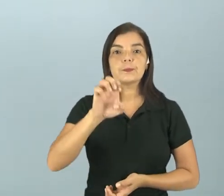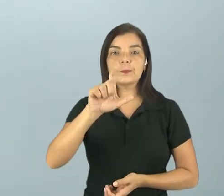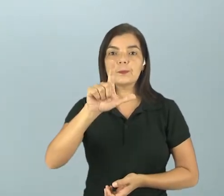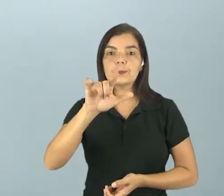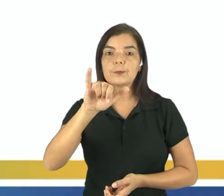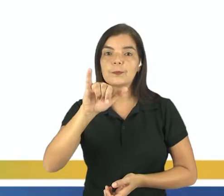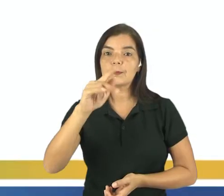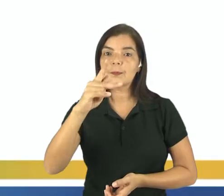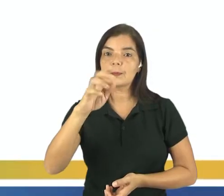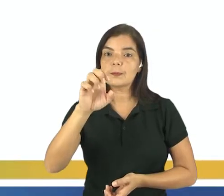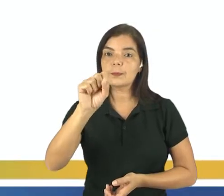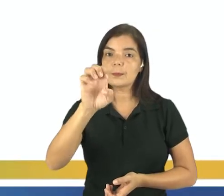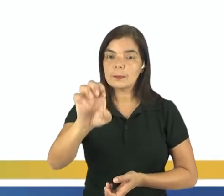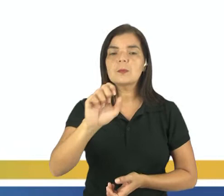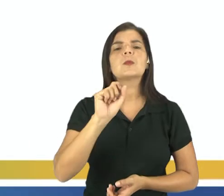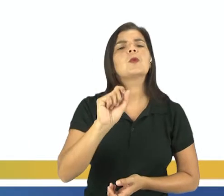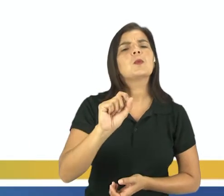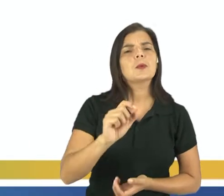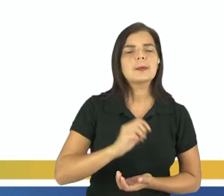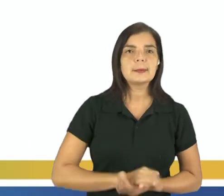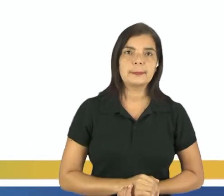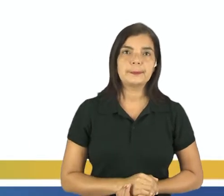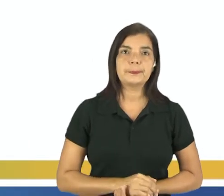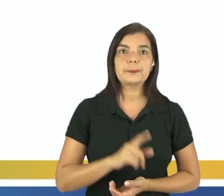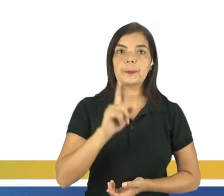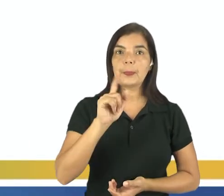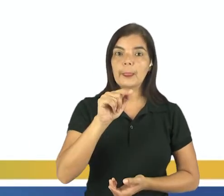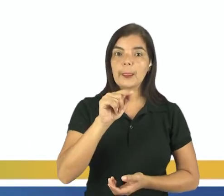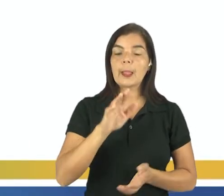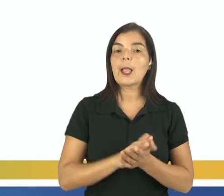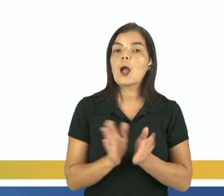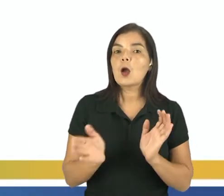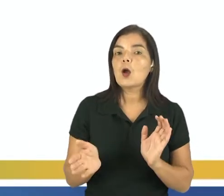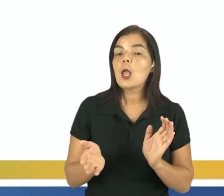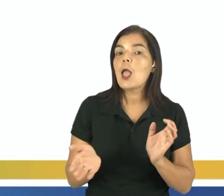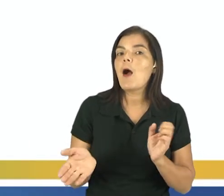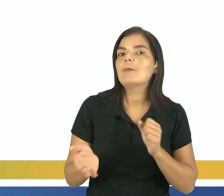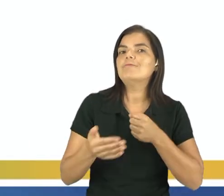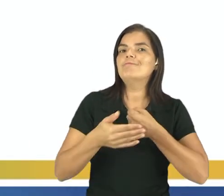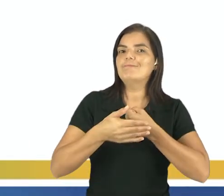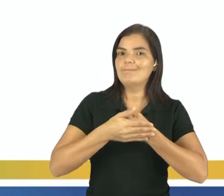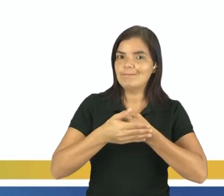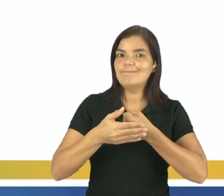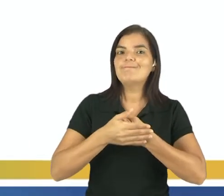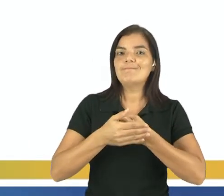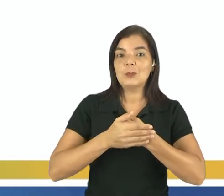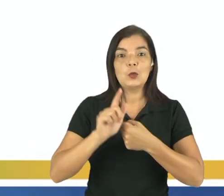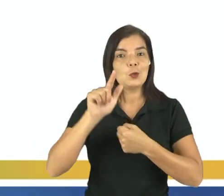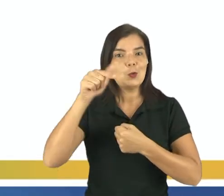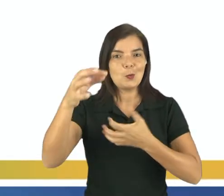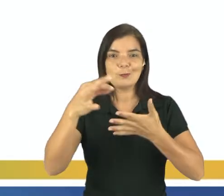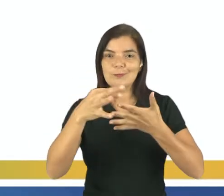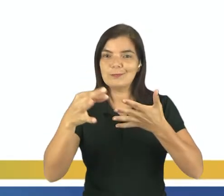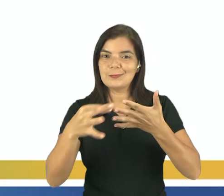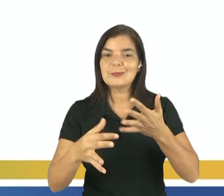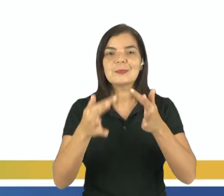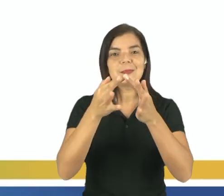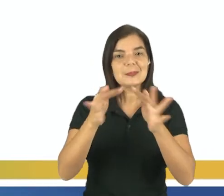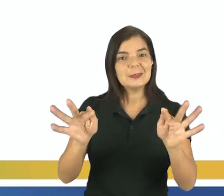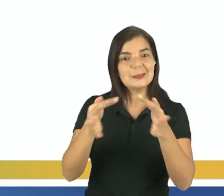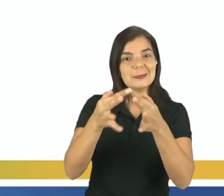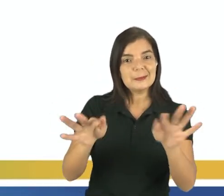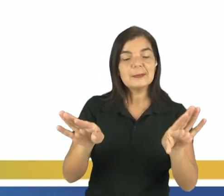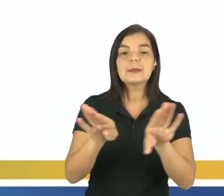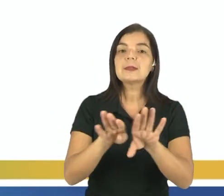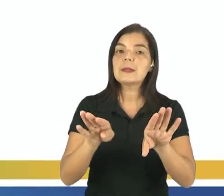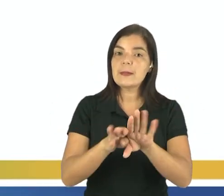O próximo é o elipse. O que é o elipse? O elipse é a omissão de um ou mais termos da frase, no